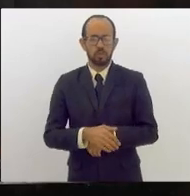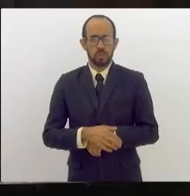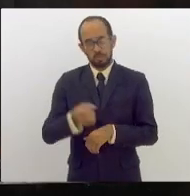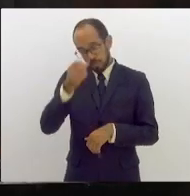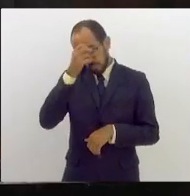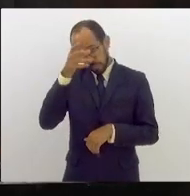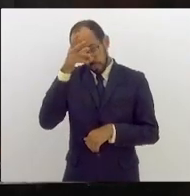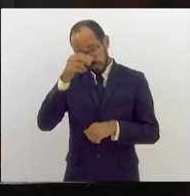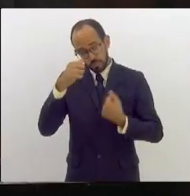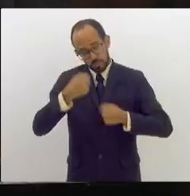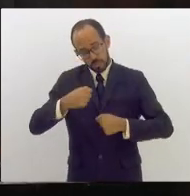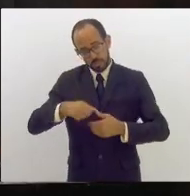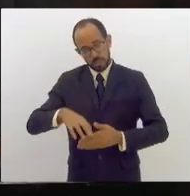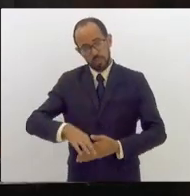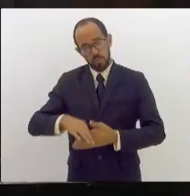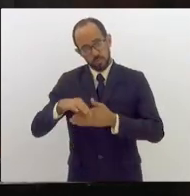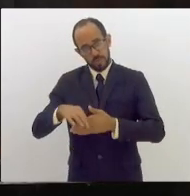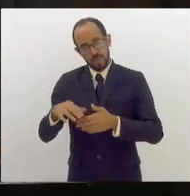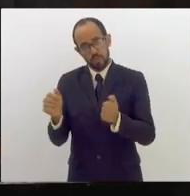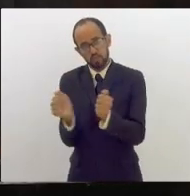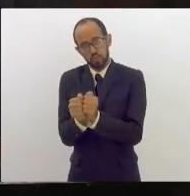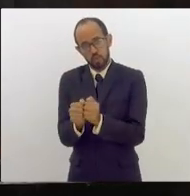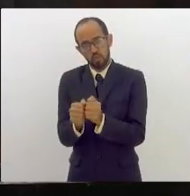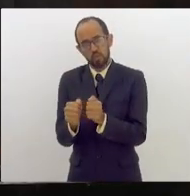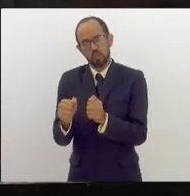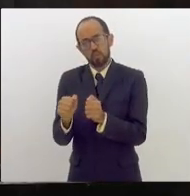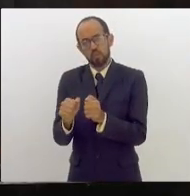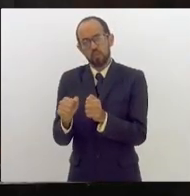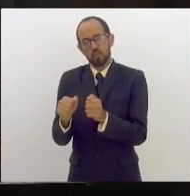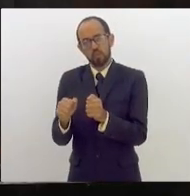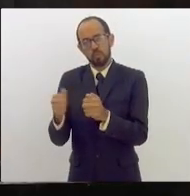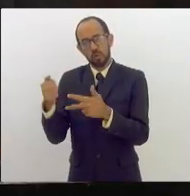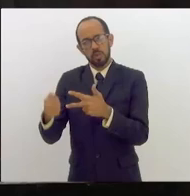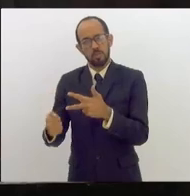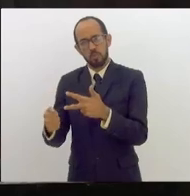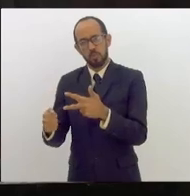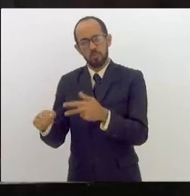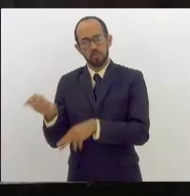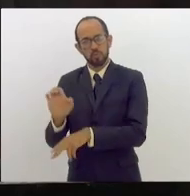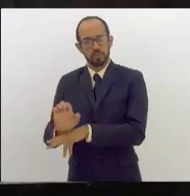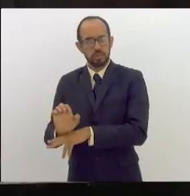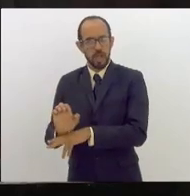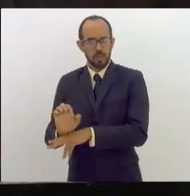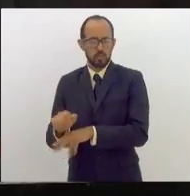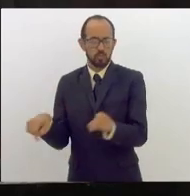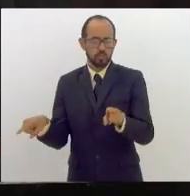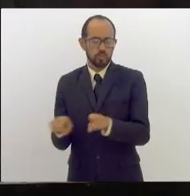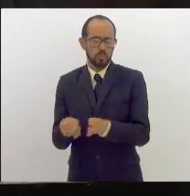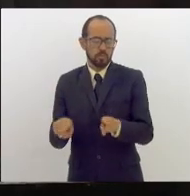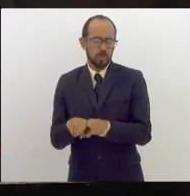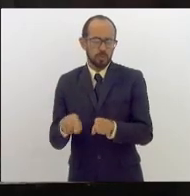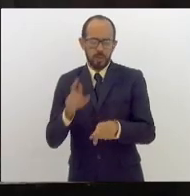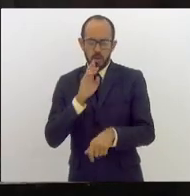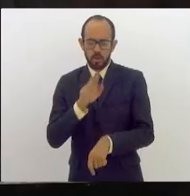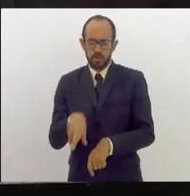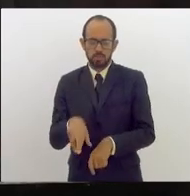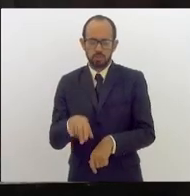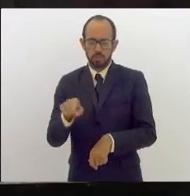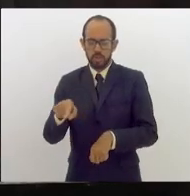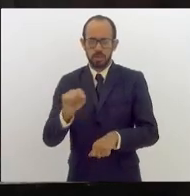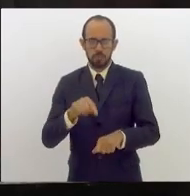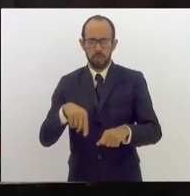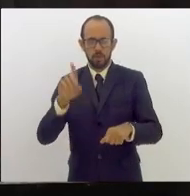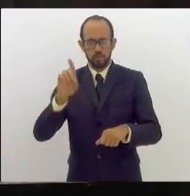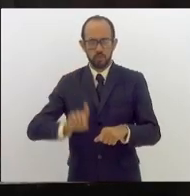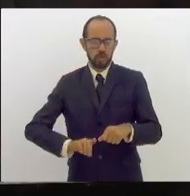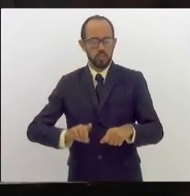como Copa protagonista ao lado do poder público estadual Para viabilizar medidas concretas que dê em resposta a esse direito constitucional que o